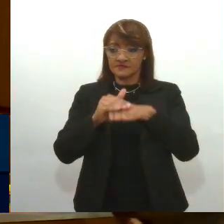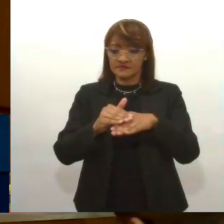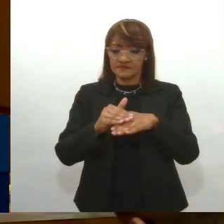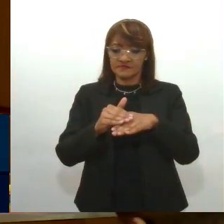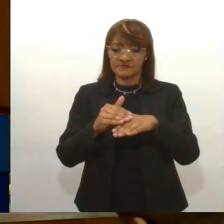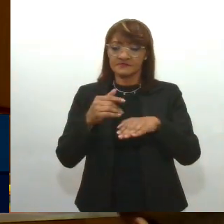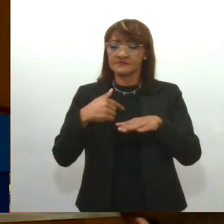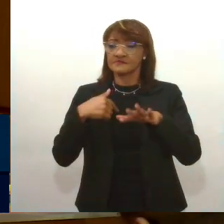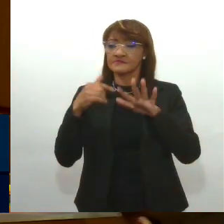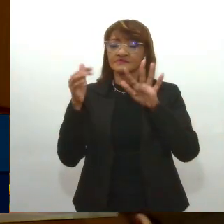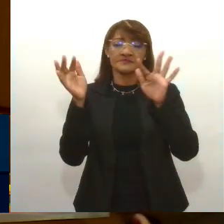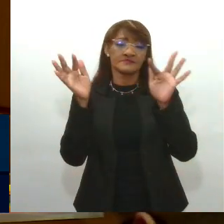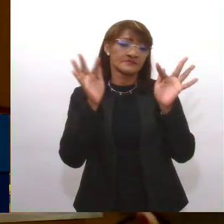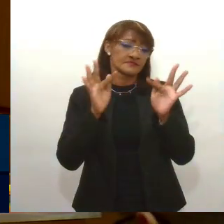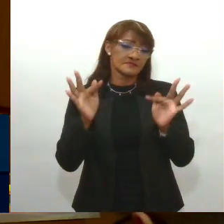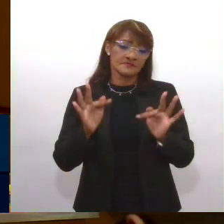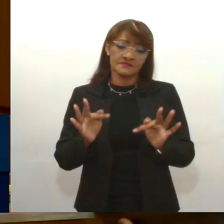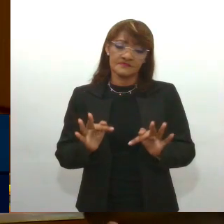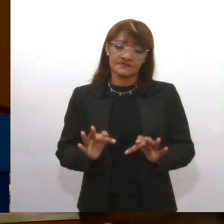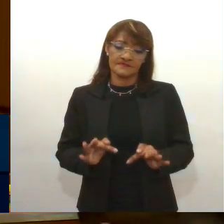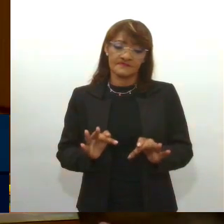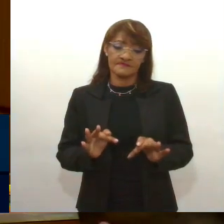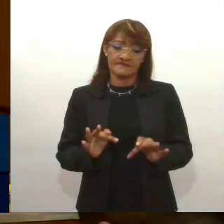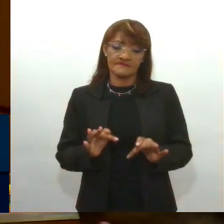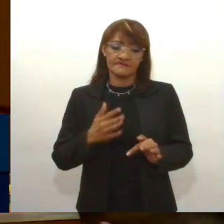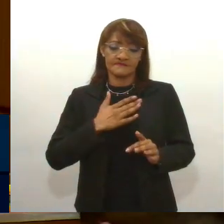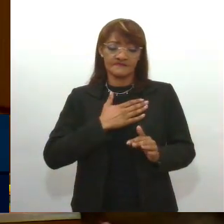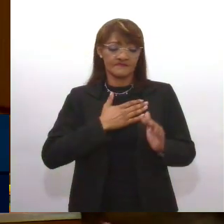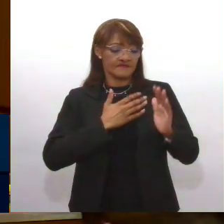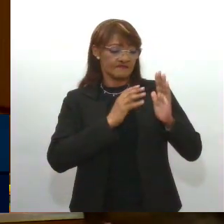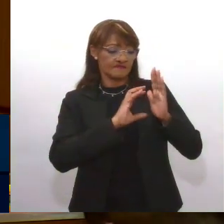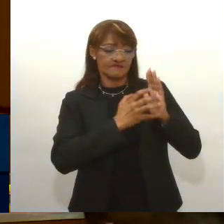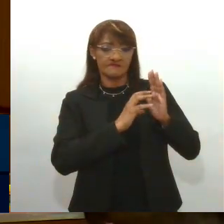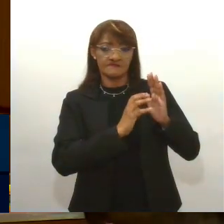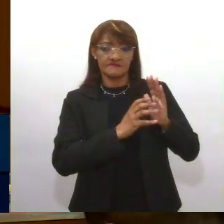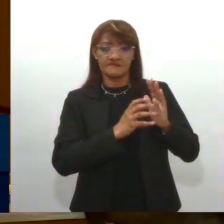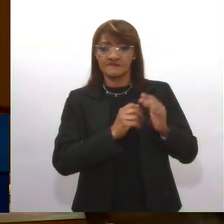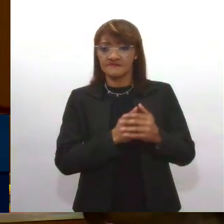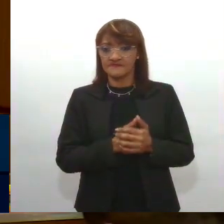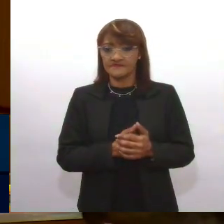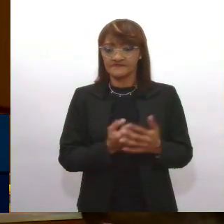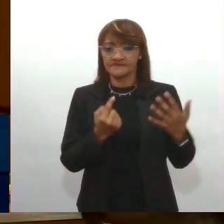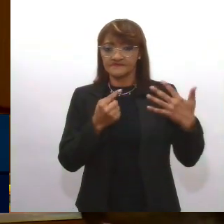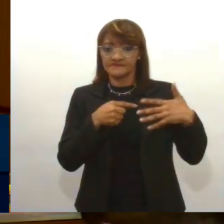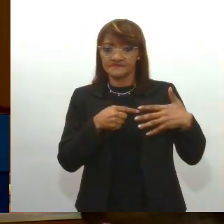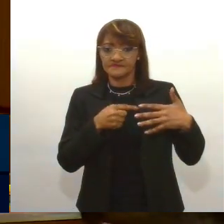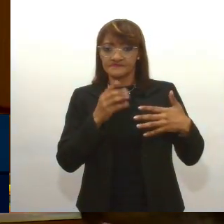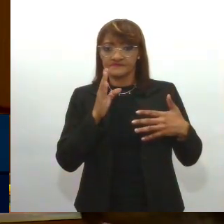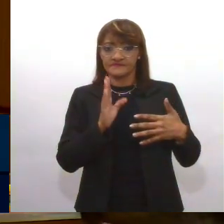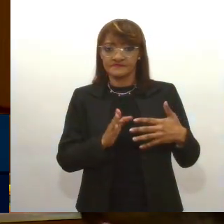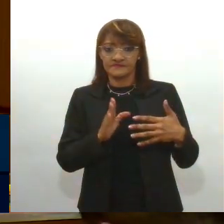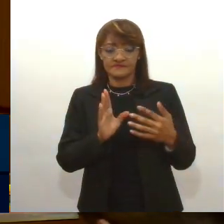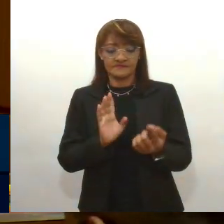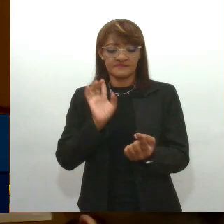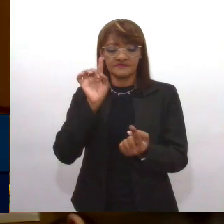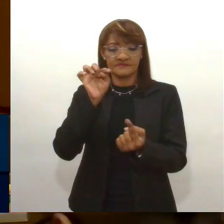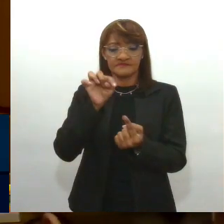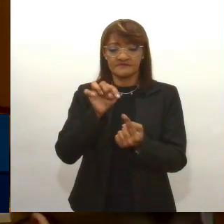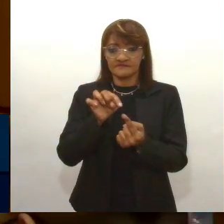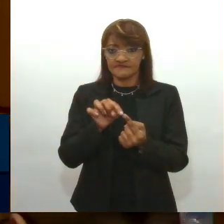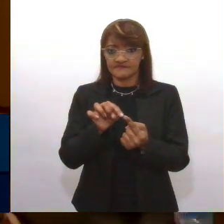desempenho do meu partido pessol cumprimos com o objetivo Prior itrio de